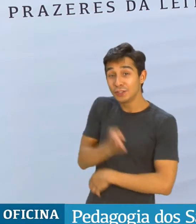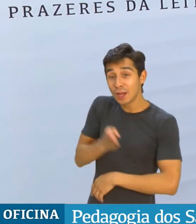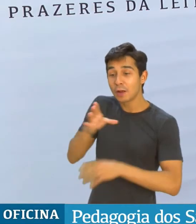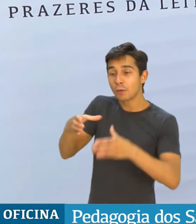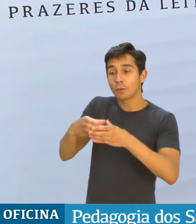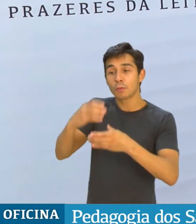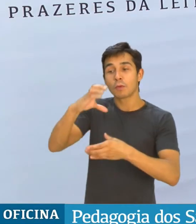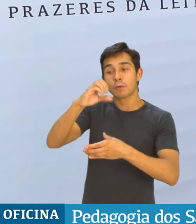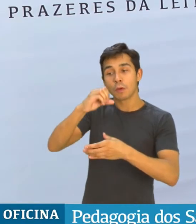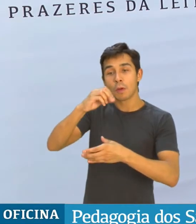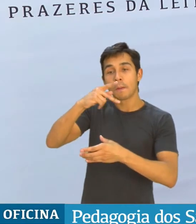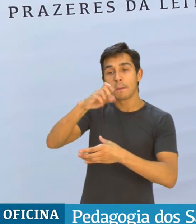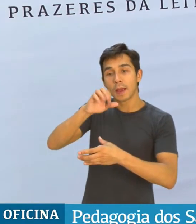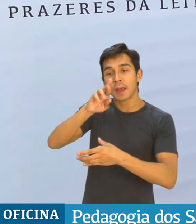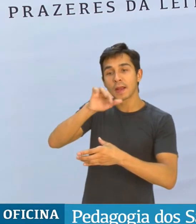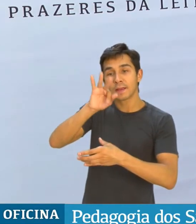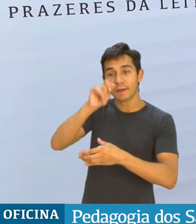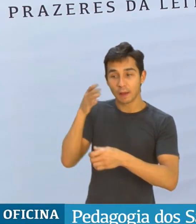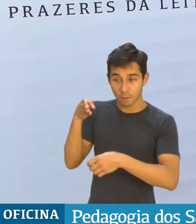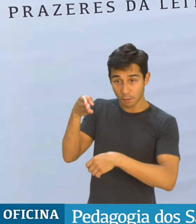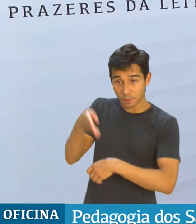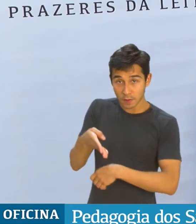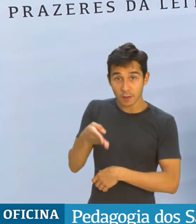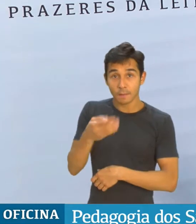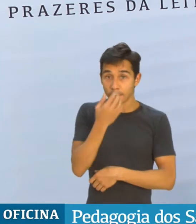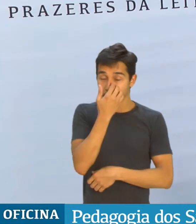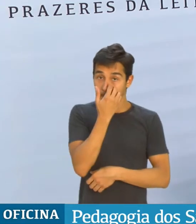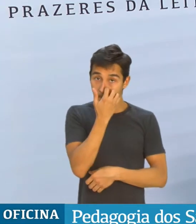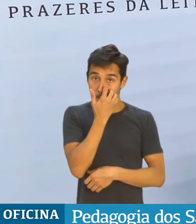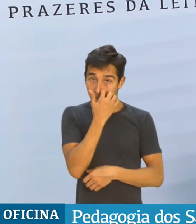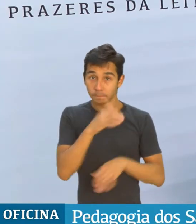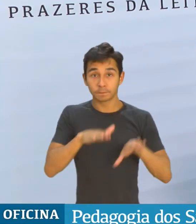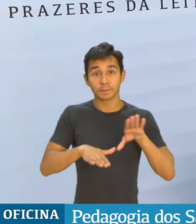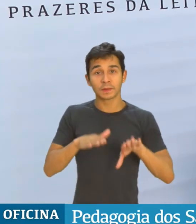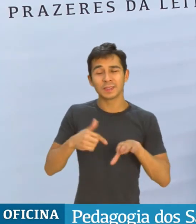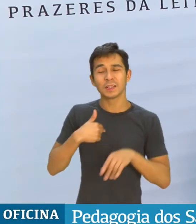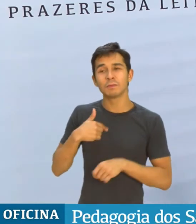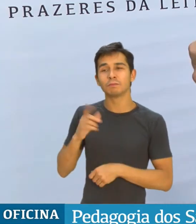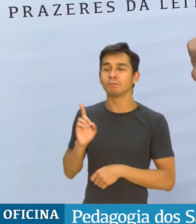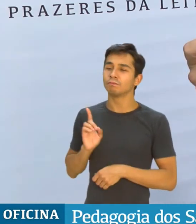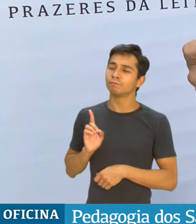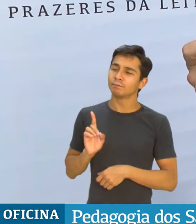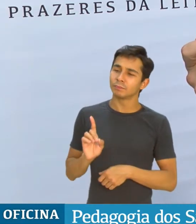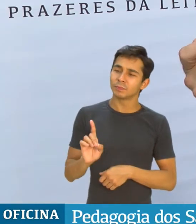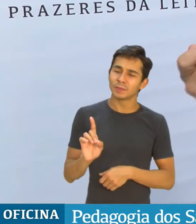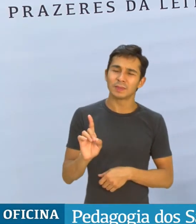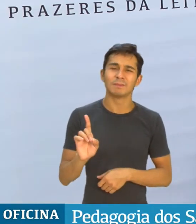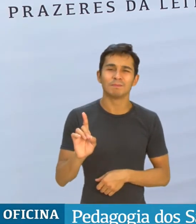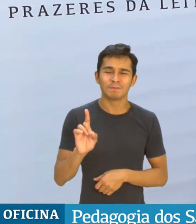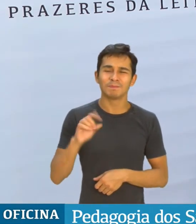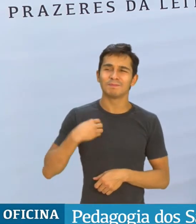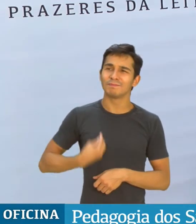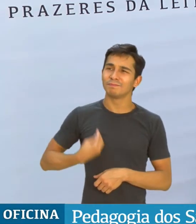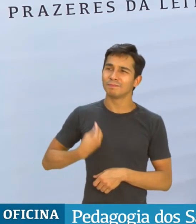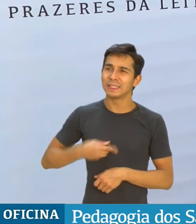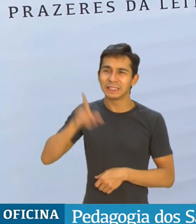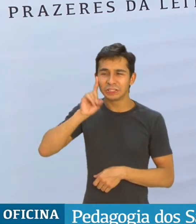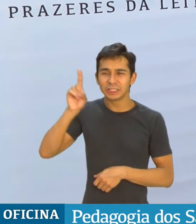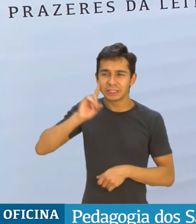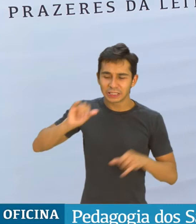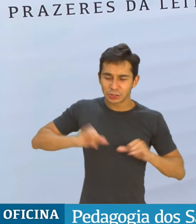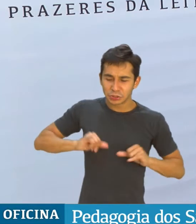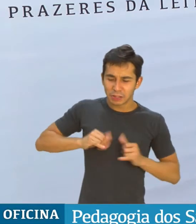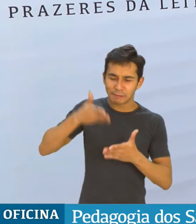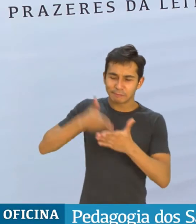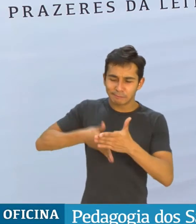eu muitas vezes ia lá uma pessoa com todas essas coisas que o cotidiano, que é massacrante, muitas vezes traz pra gente,